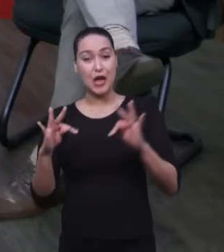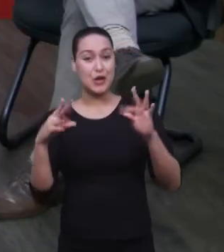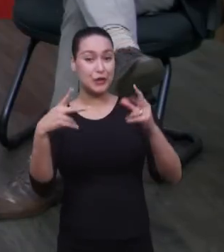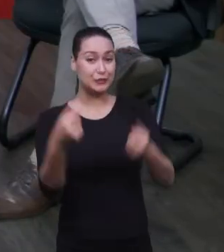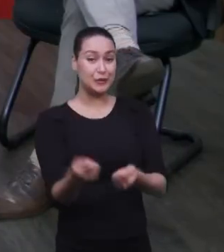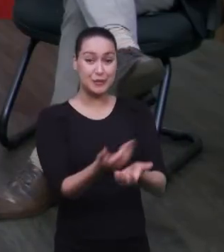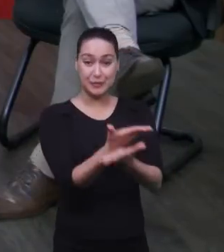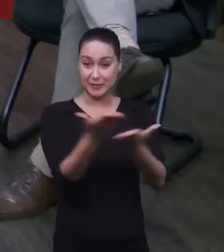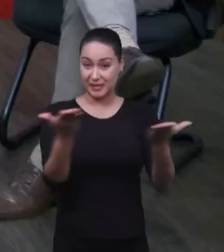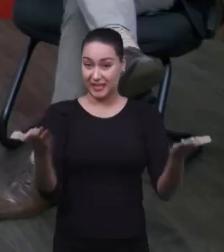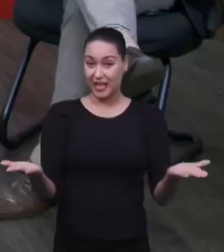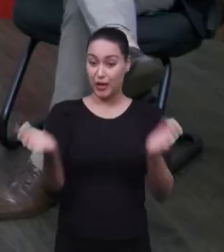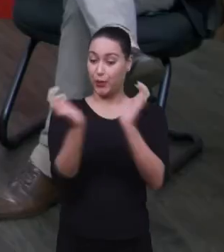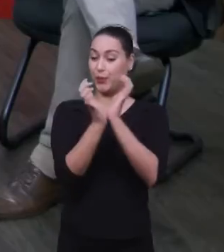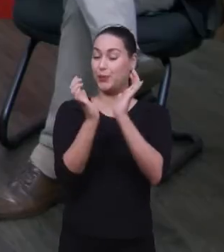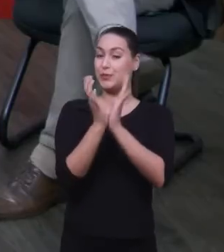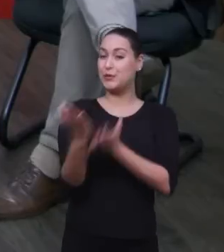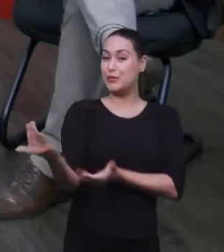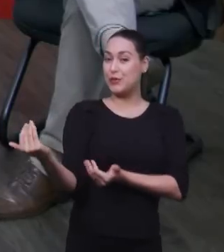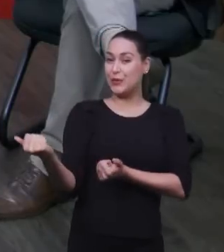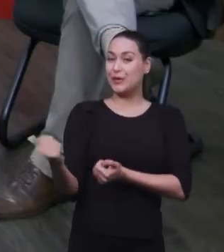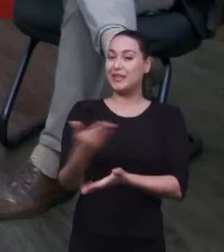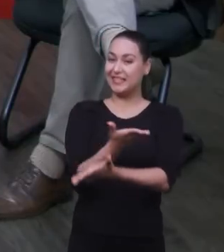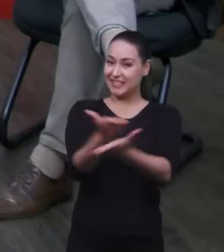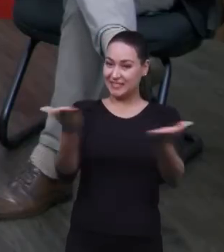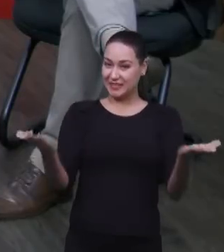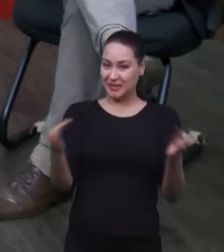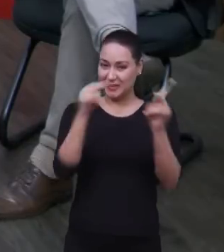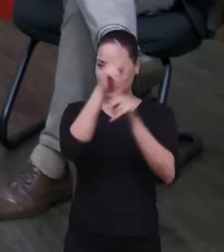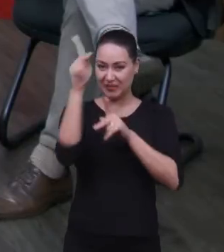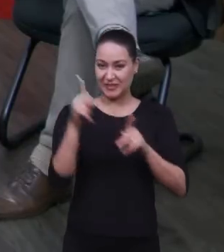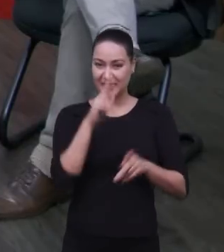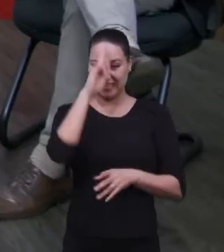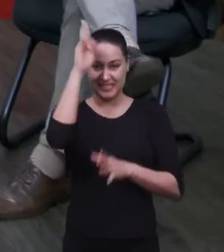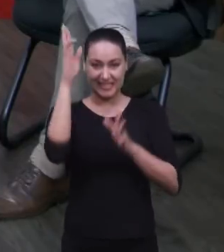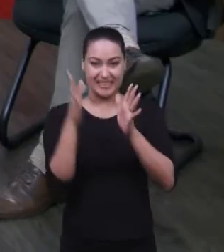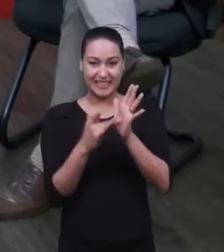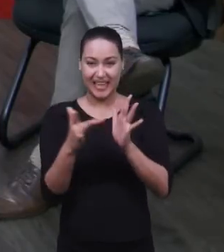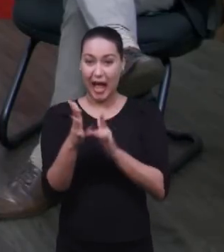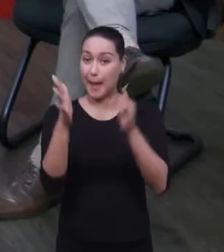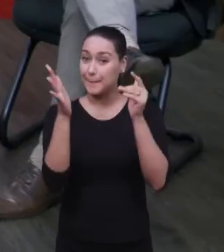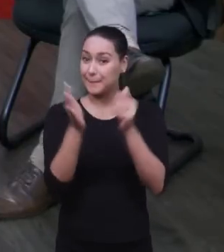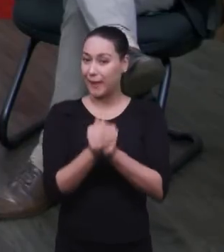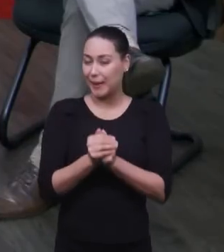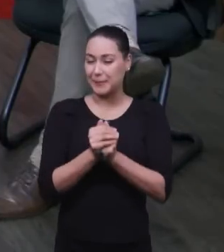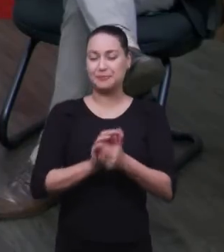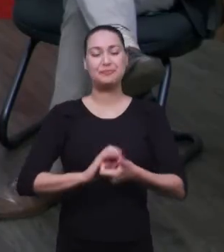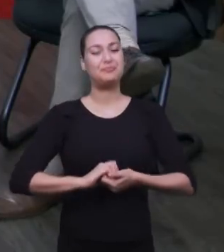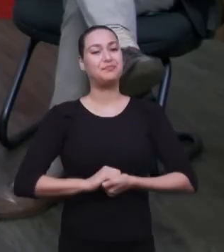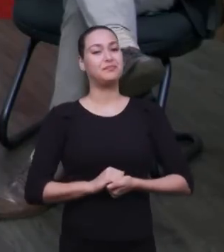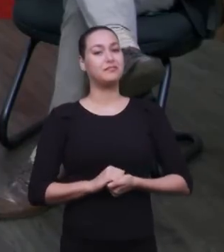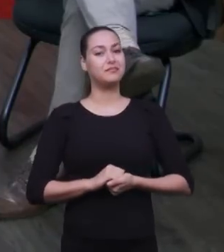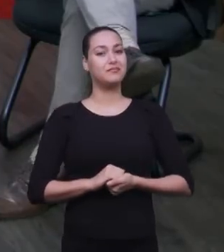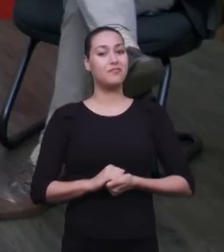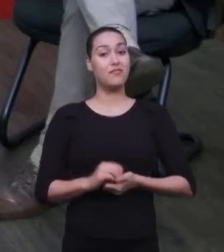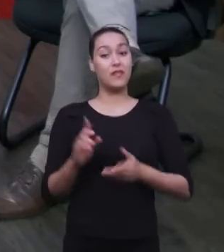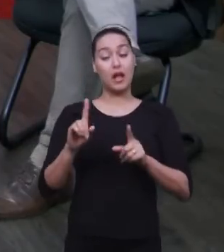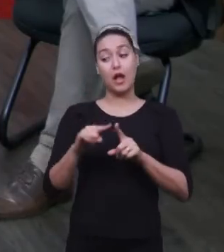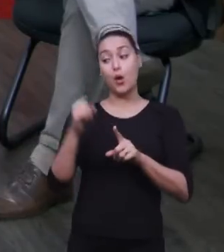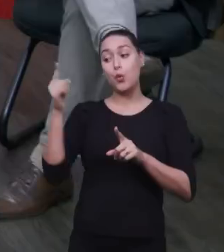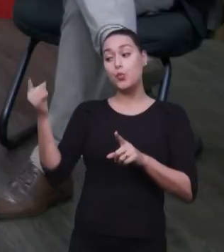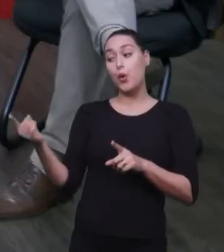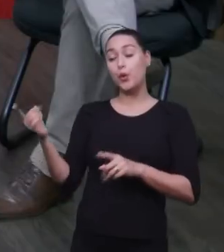a todos também que estão participando conosco, os nossos jovens que estão aqui, também cumprimento a todos com a paz do Senhor Jesus. Amém. Na ponta